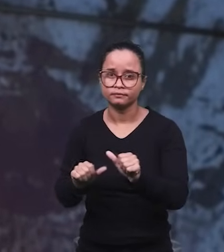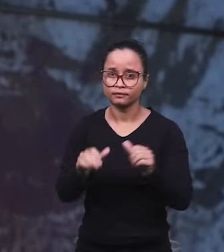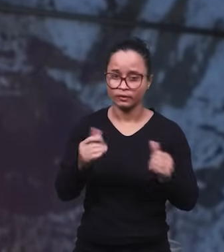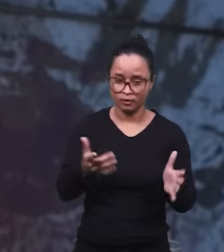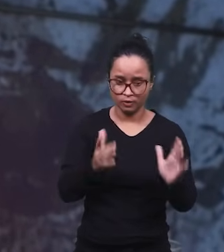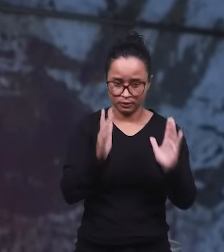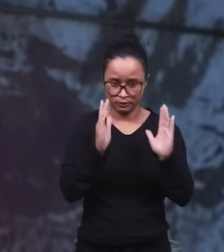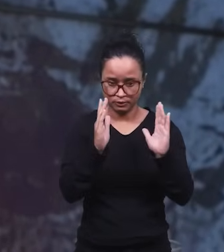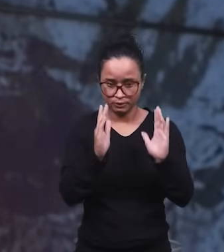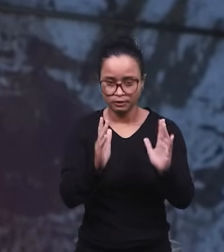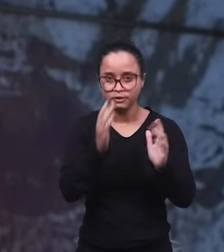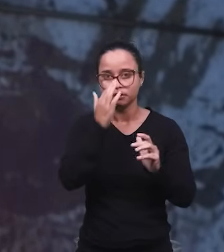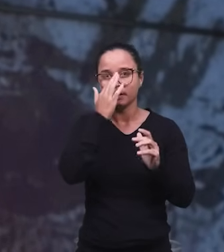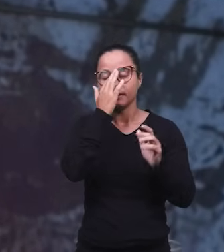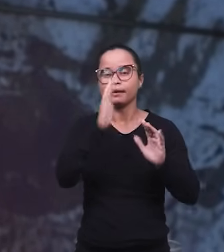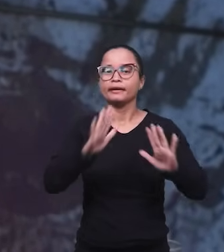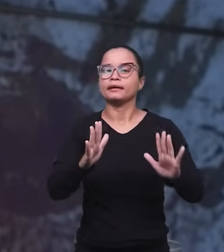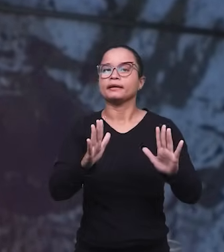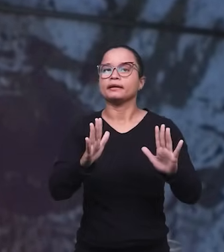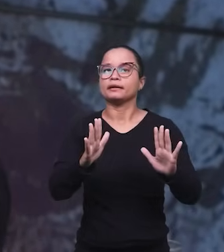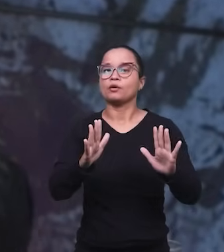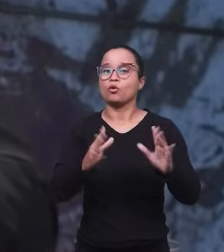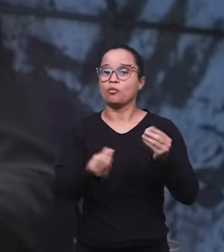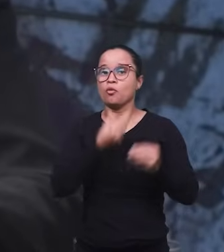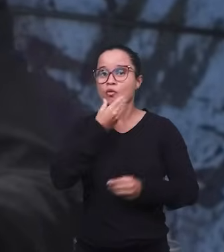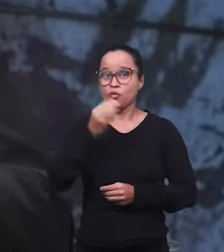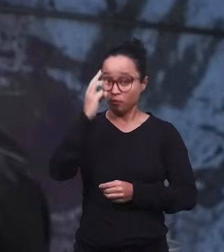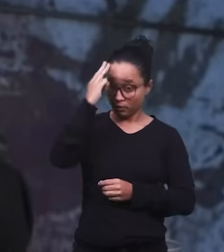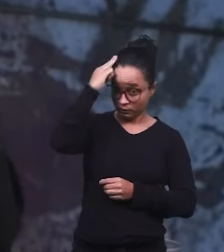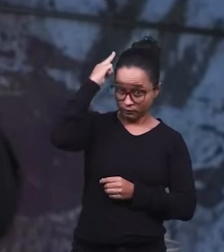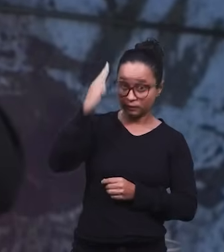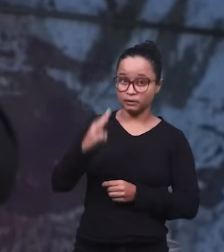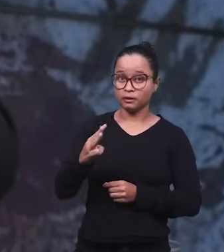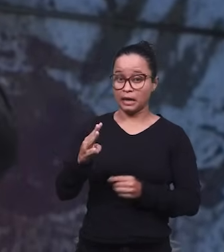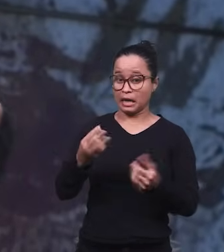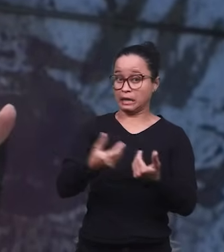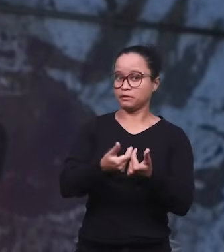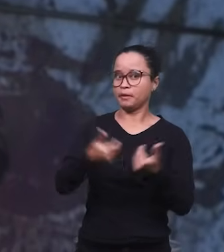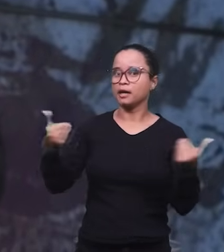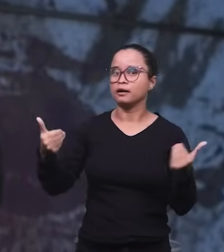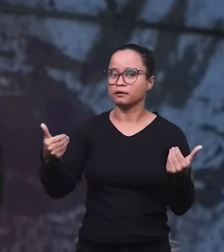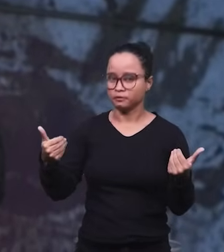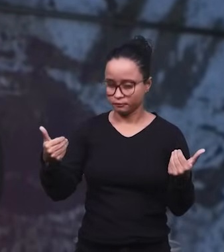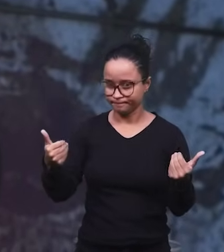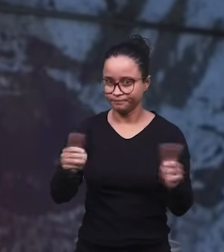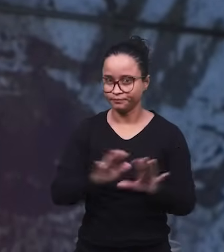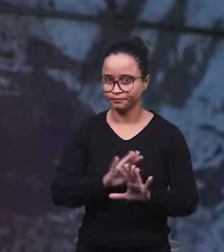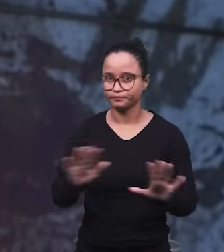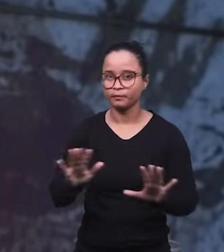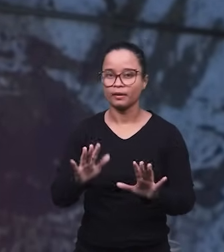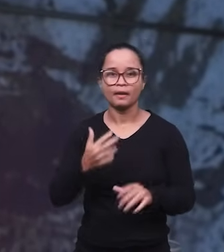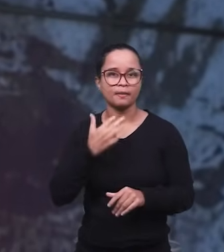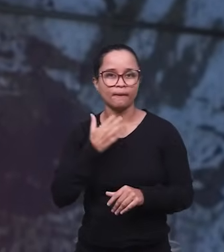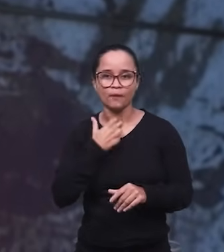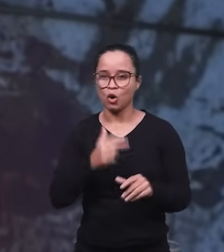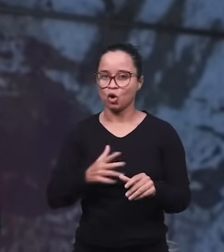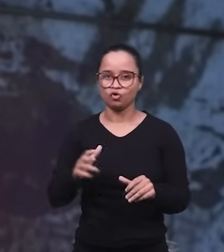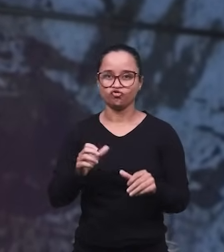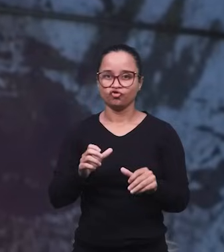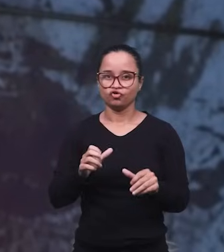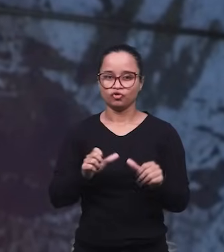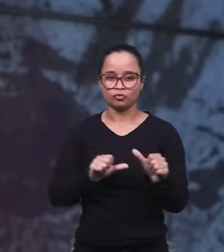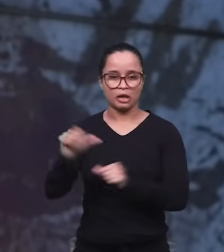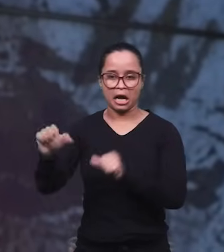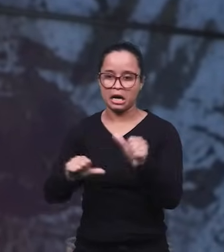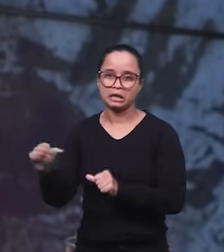que estava, como Newton disse assim, não é uma coisa separada e não pode ser